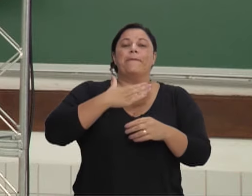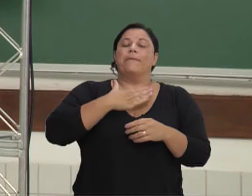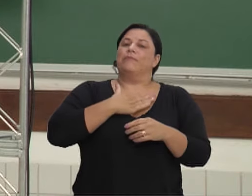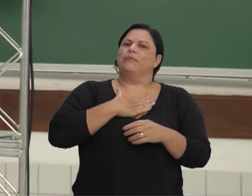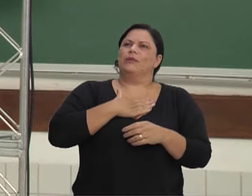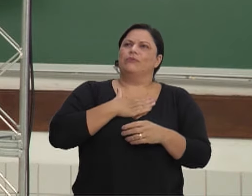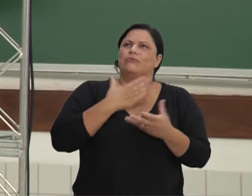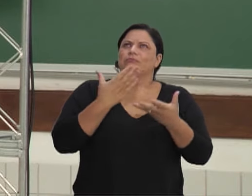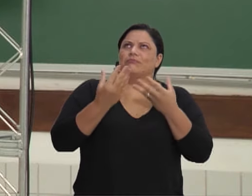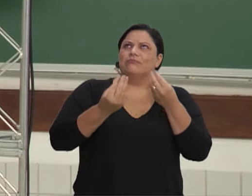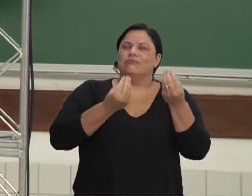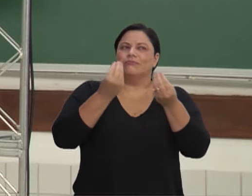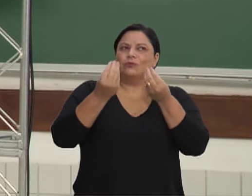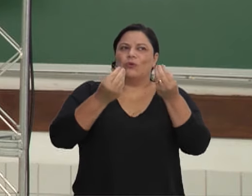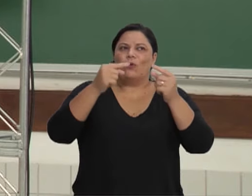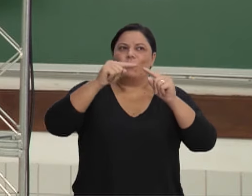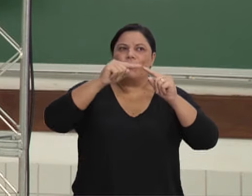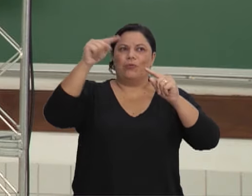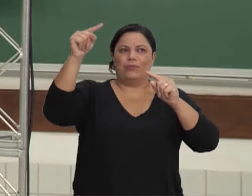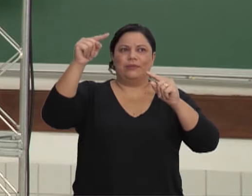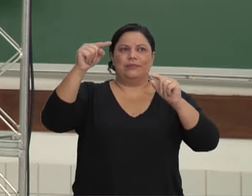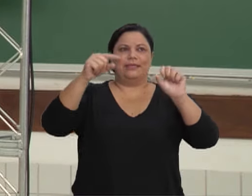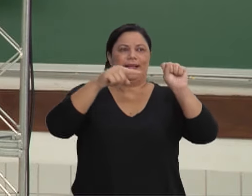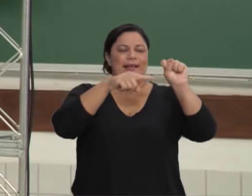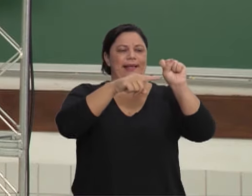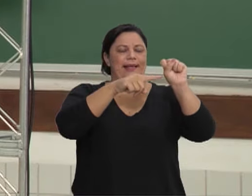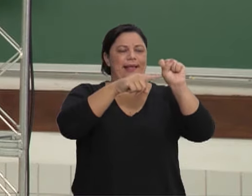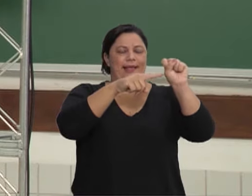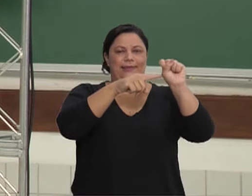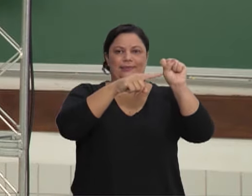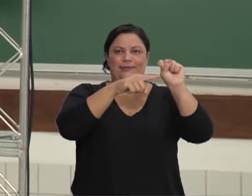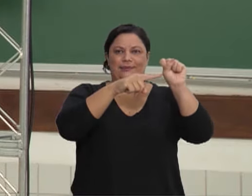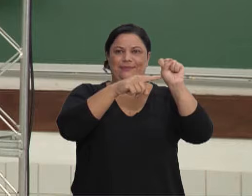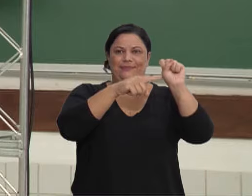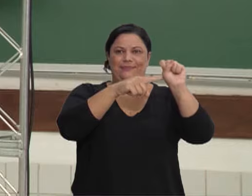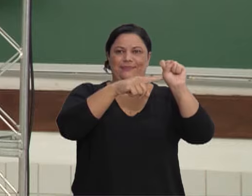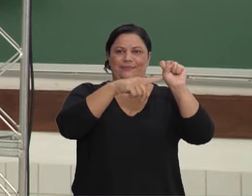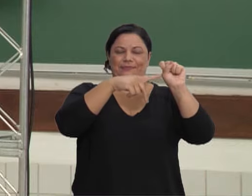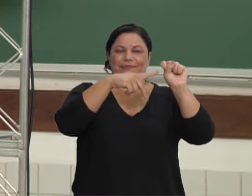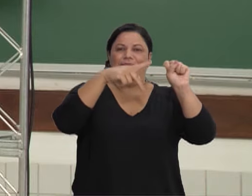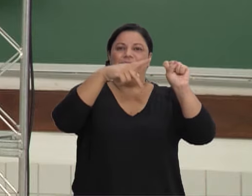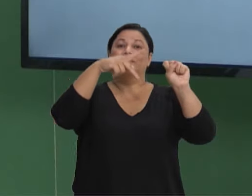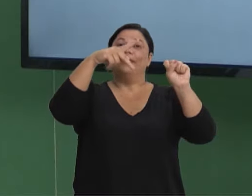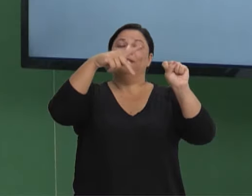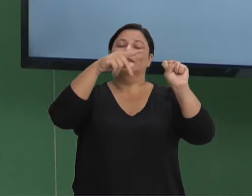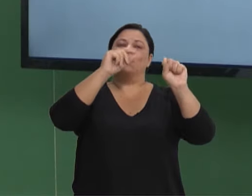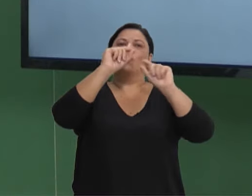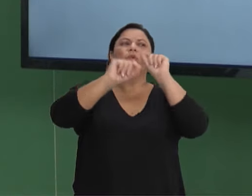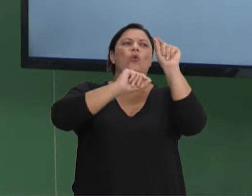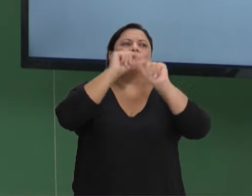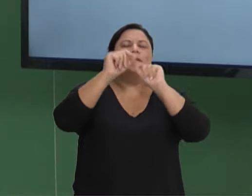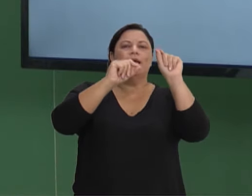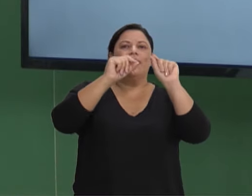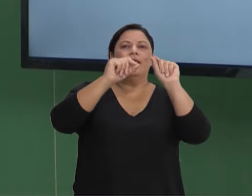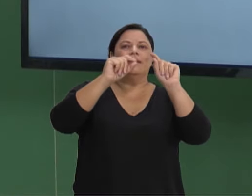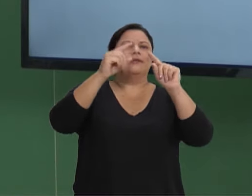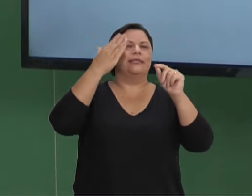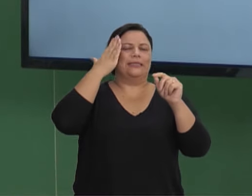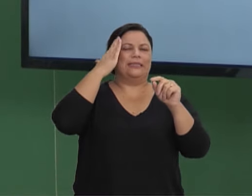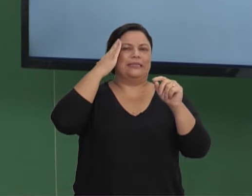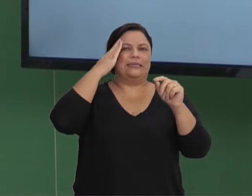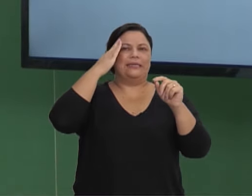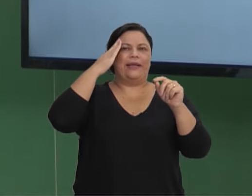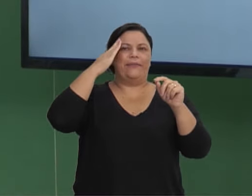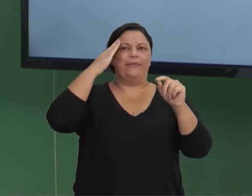coeficiente angular dessa reta S, que é perpendicular. Só lembrando, perpendicular é quando forma um ângulo de 90 graus entre as